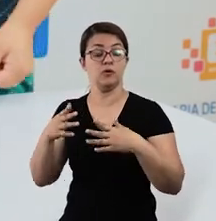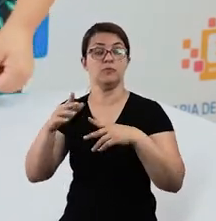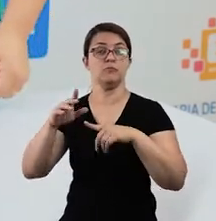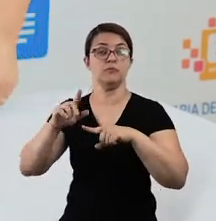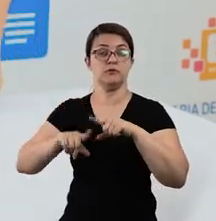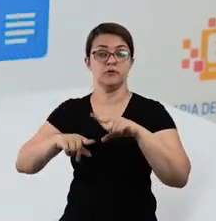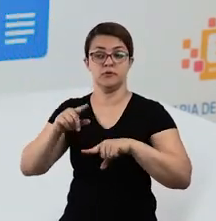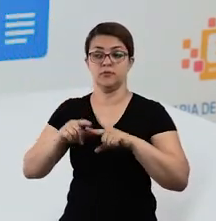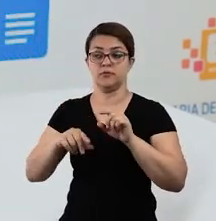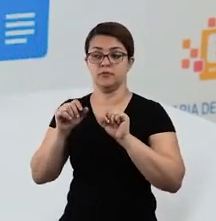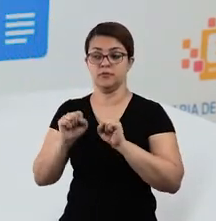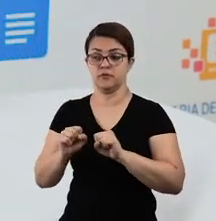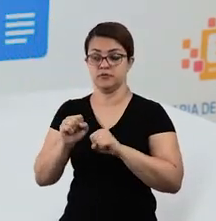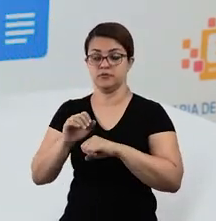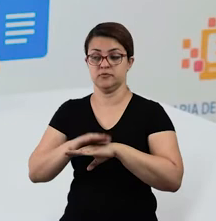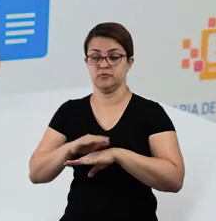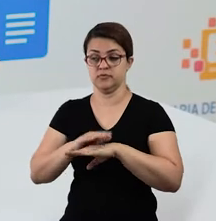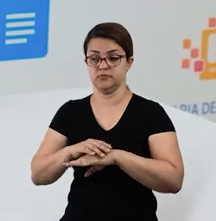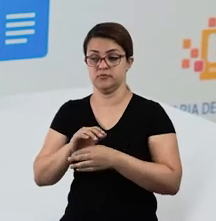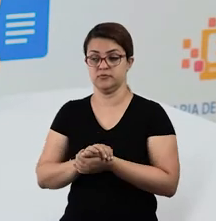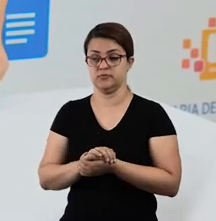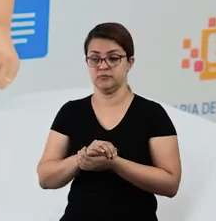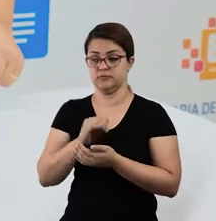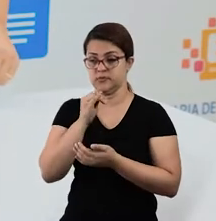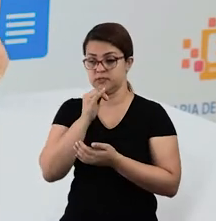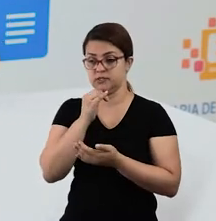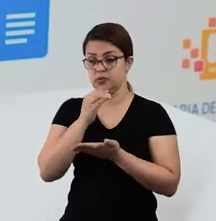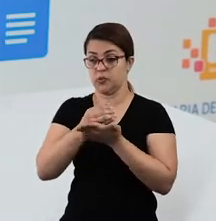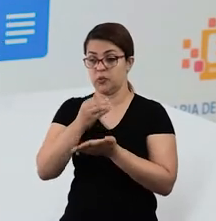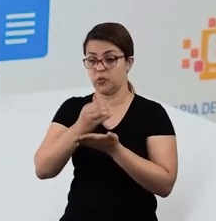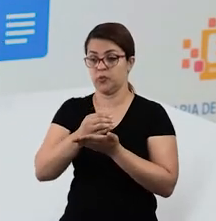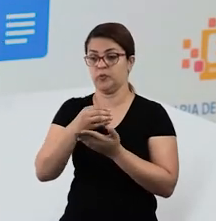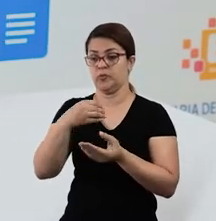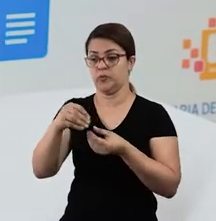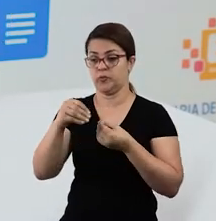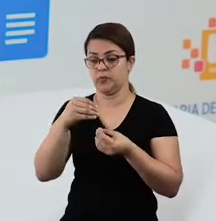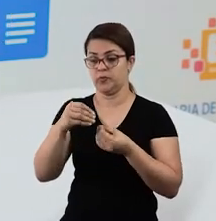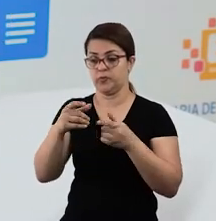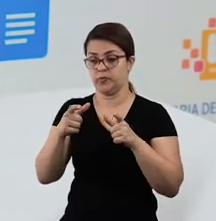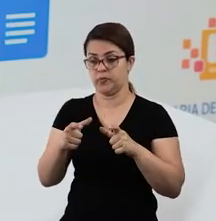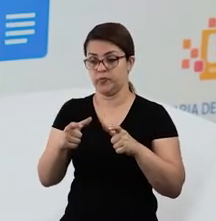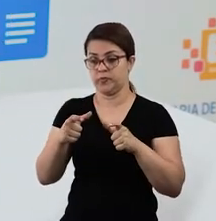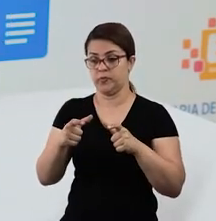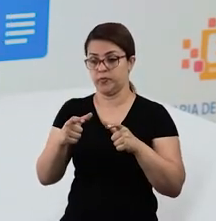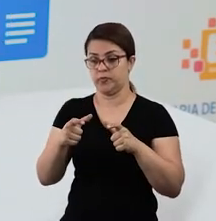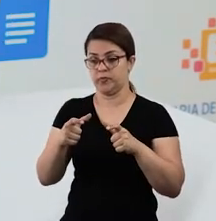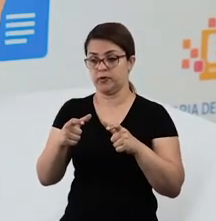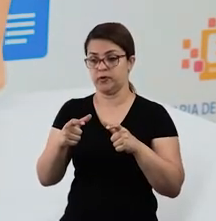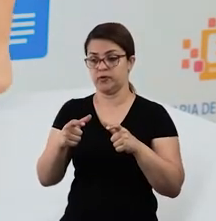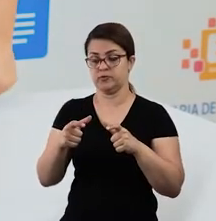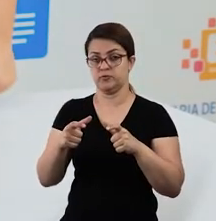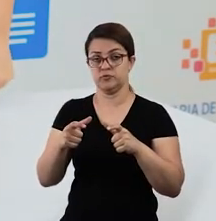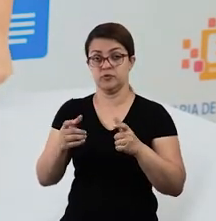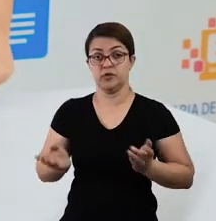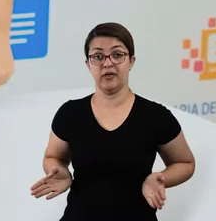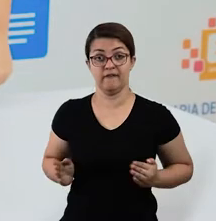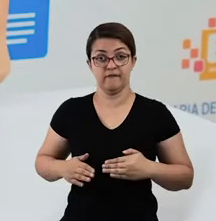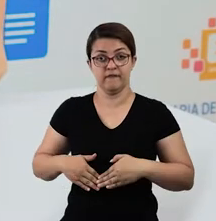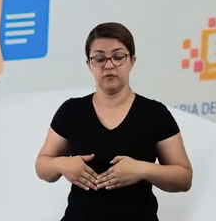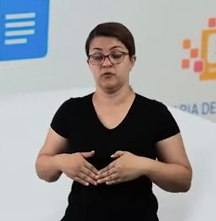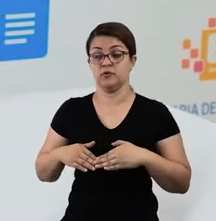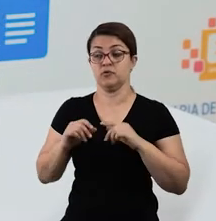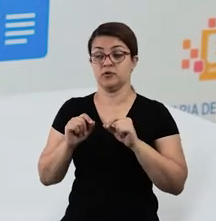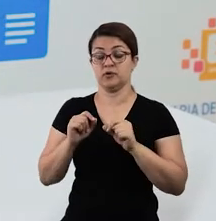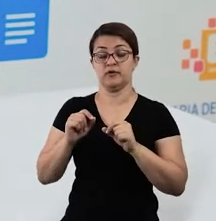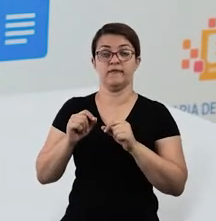feitos. Então aqui eu tenho um copo, um prato, um chinelo e a fralda. Todos eles, ó, o